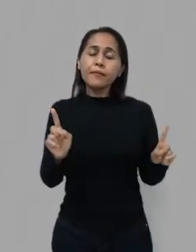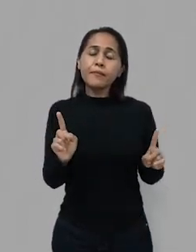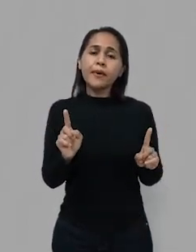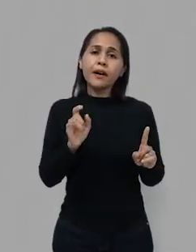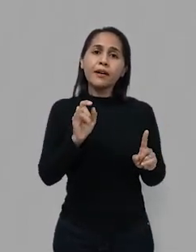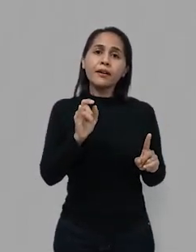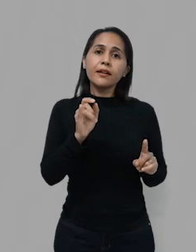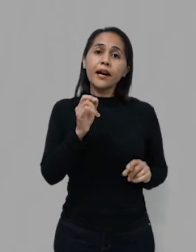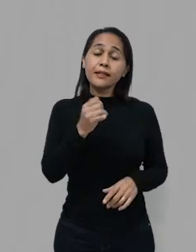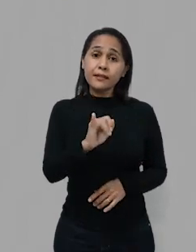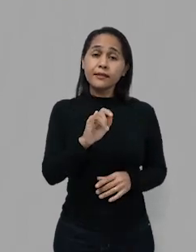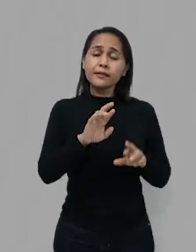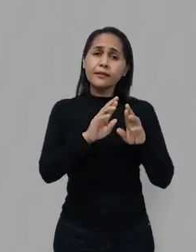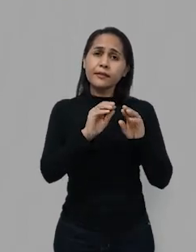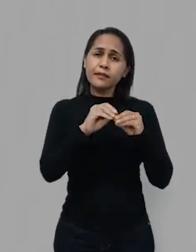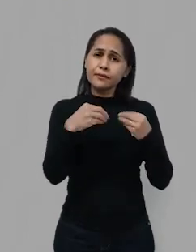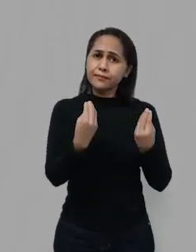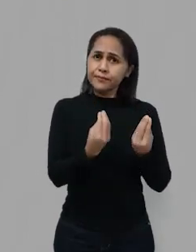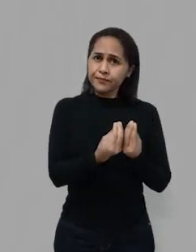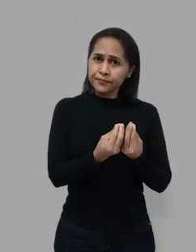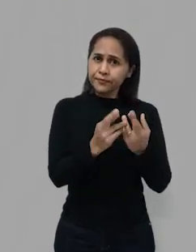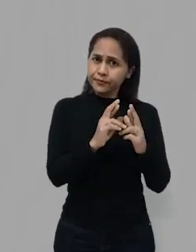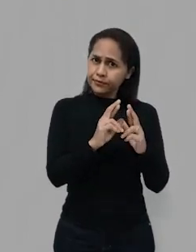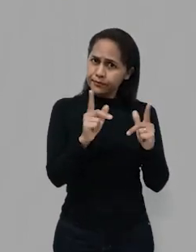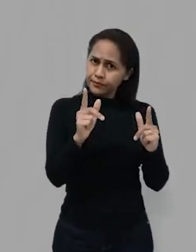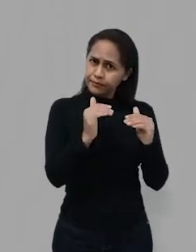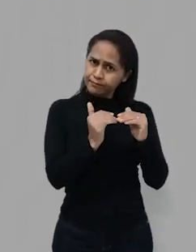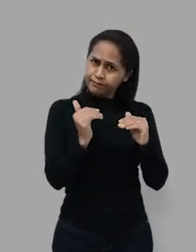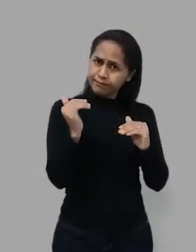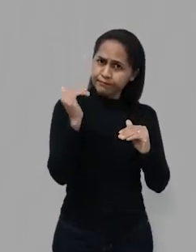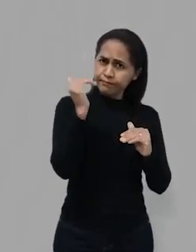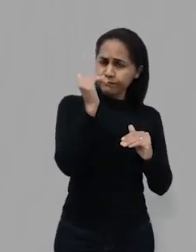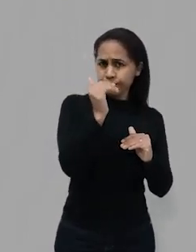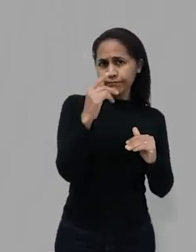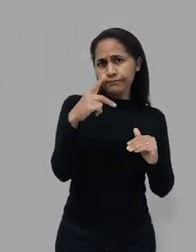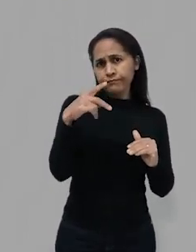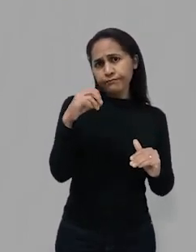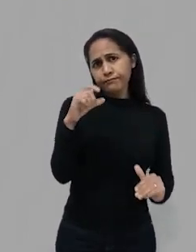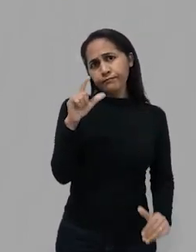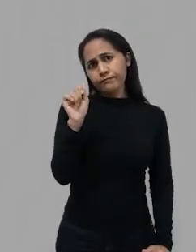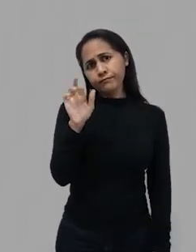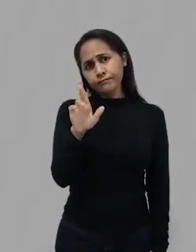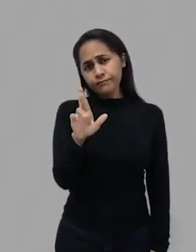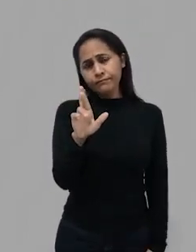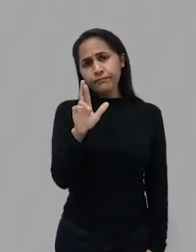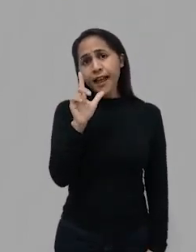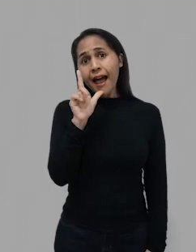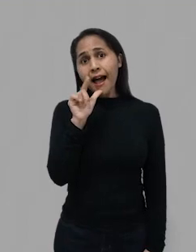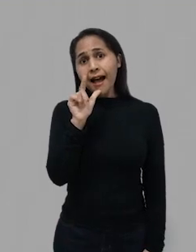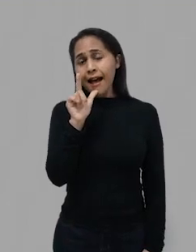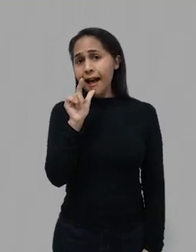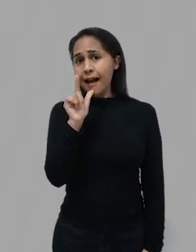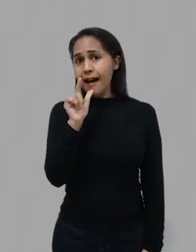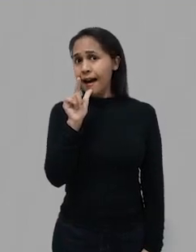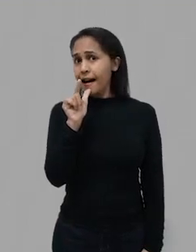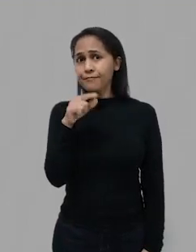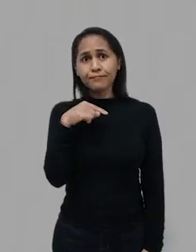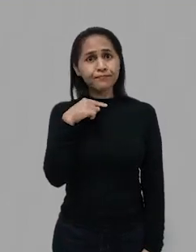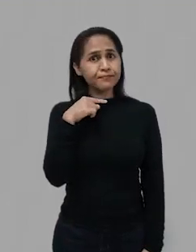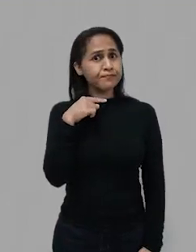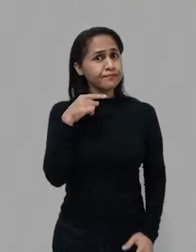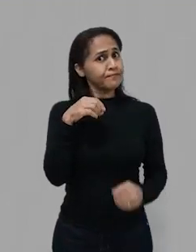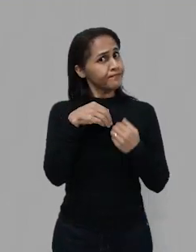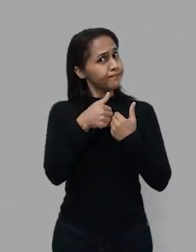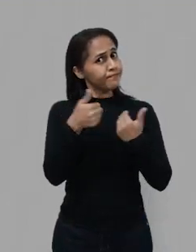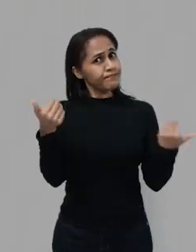não têm essa diferença elevada de polaridade, a água não consegue